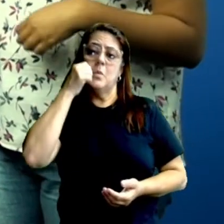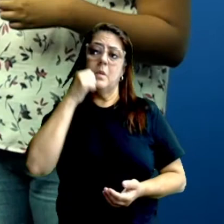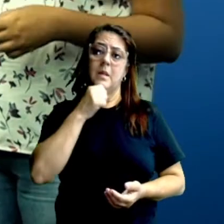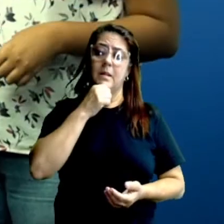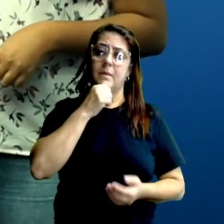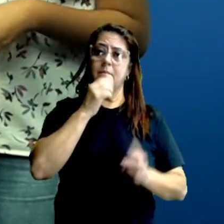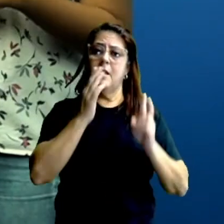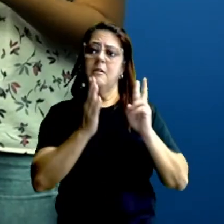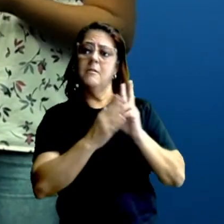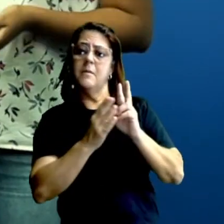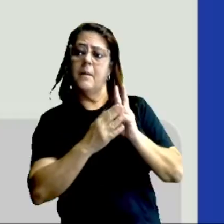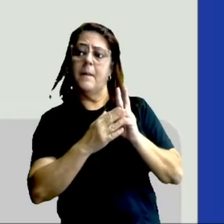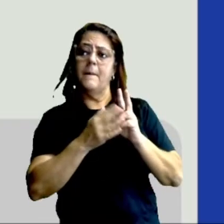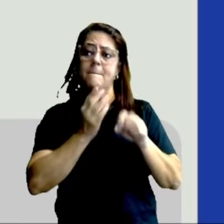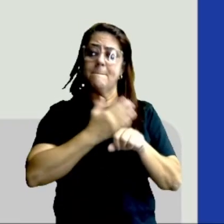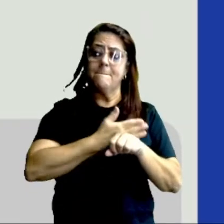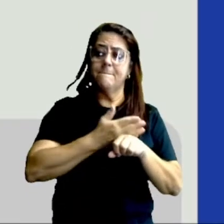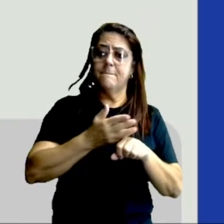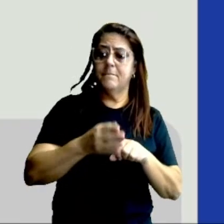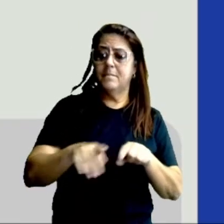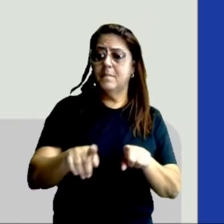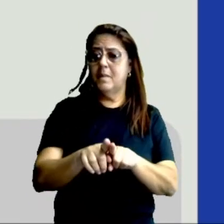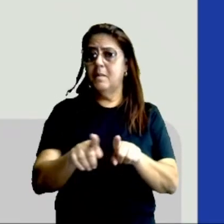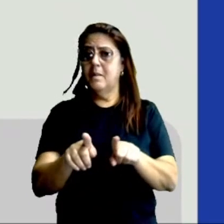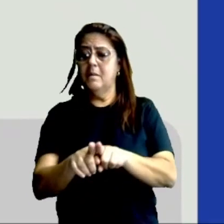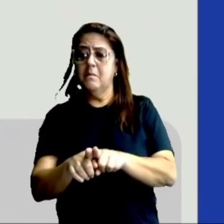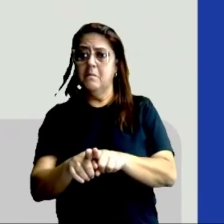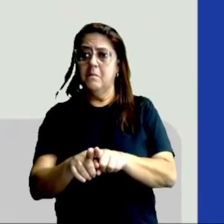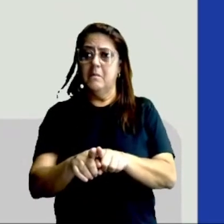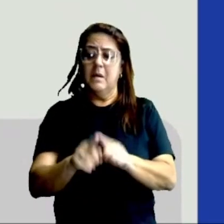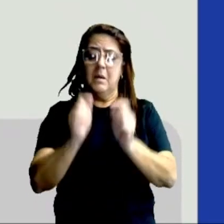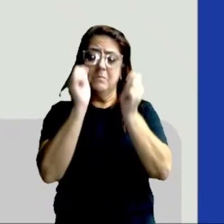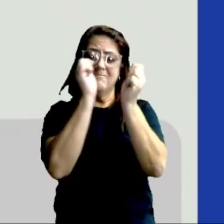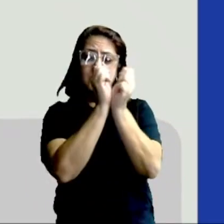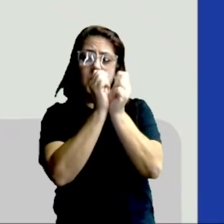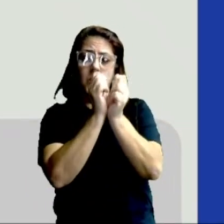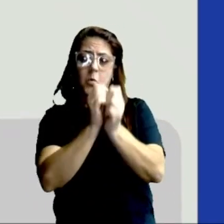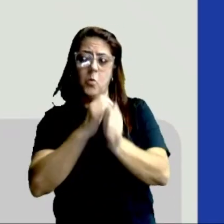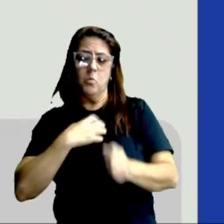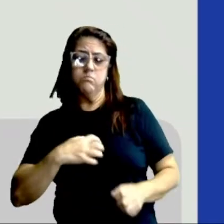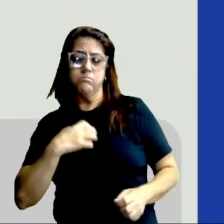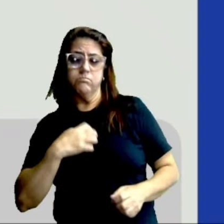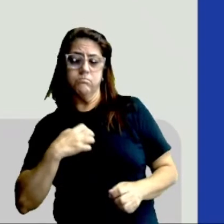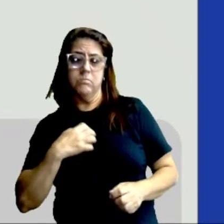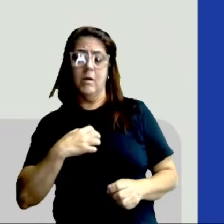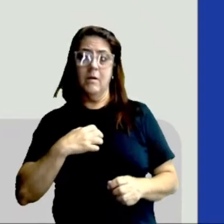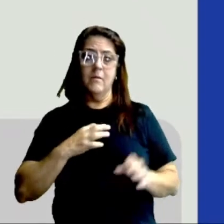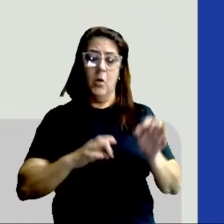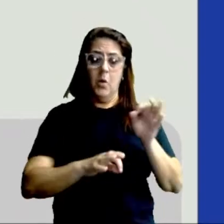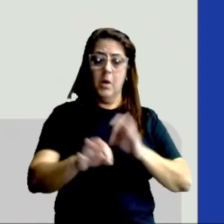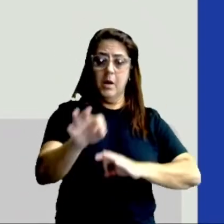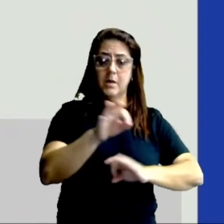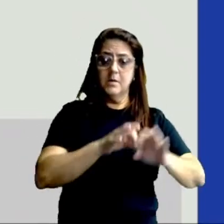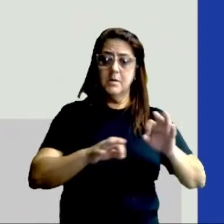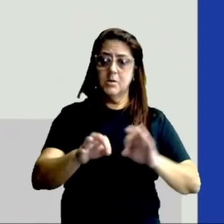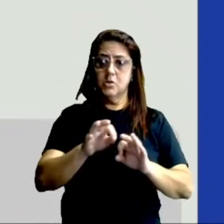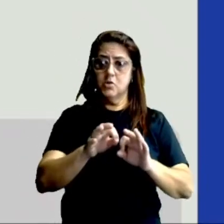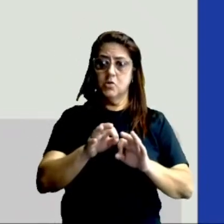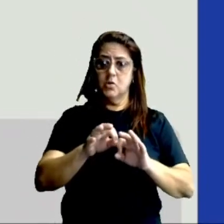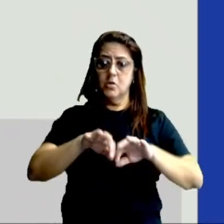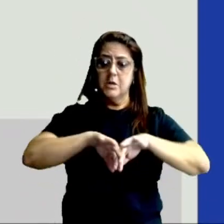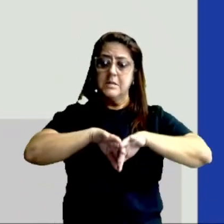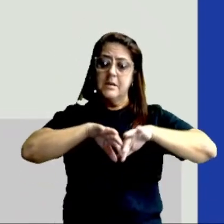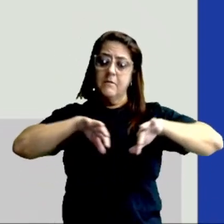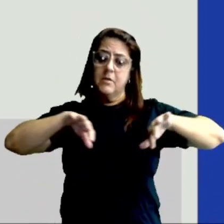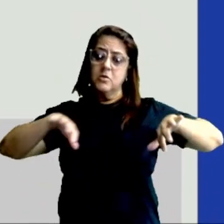indígenas branco o fatos feitos com regime da escravidão viveram de forma organizada afastadas dos centros